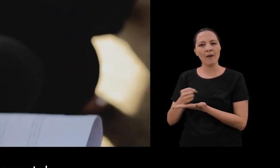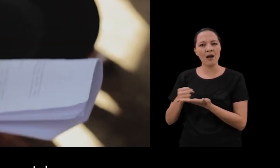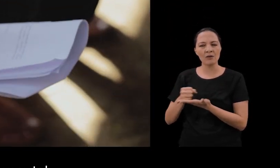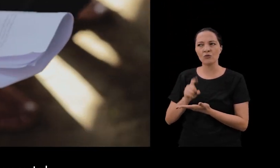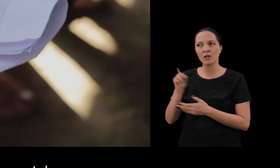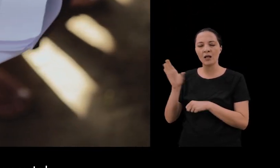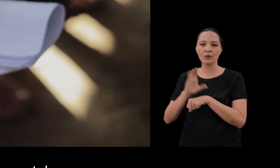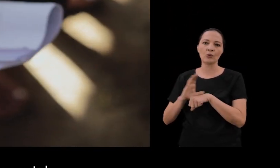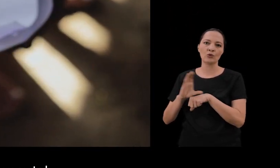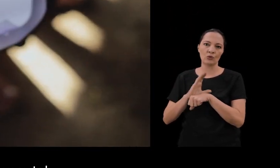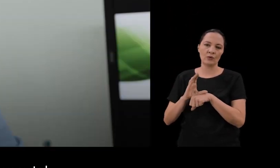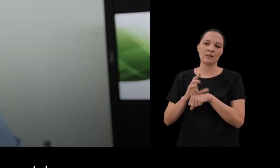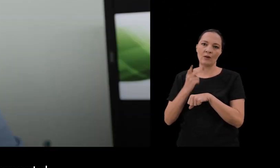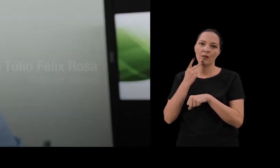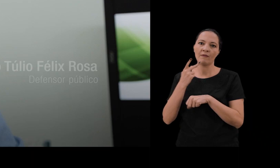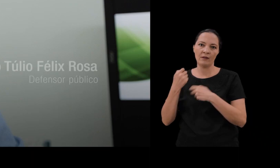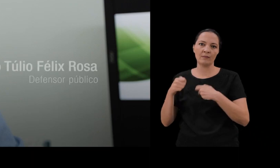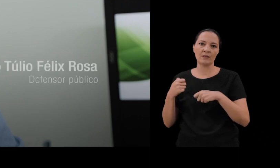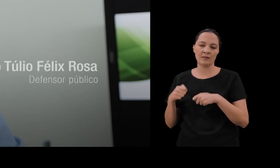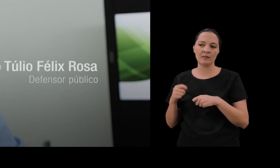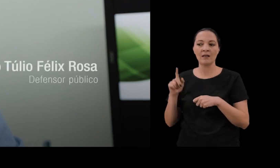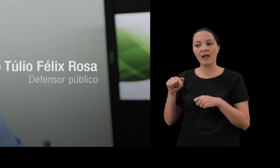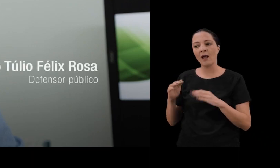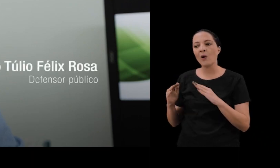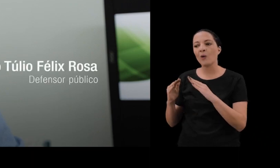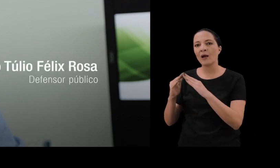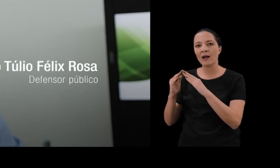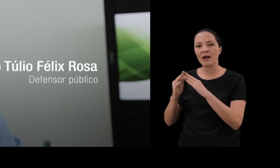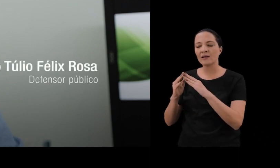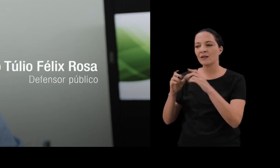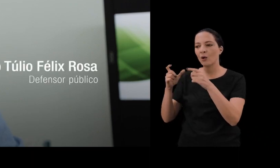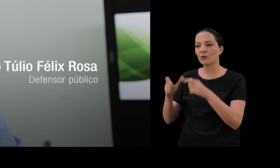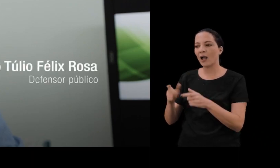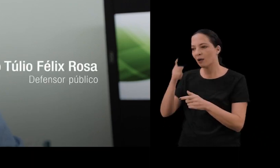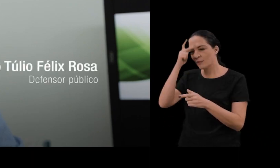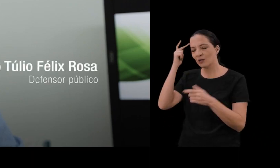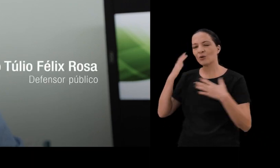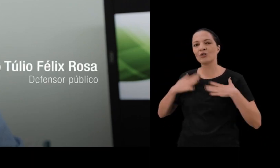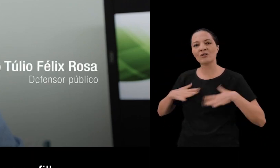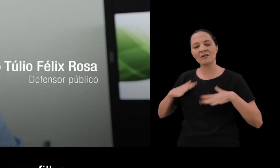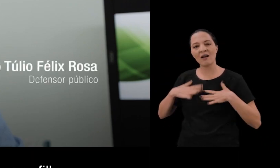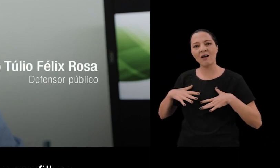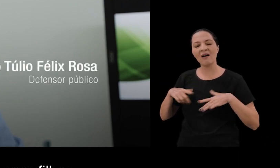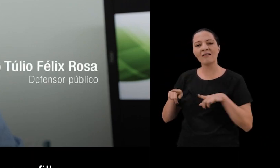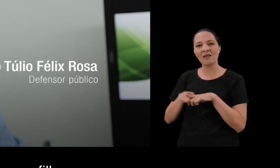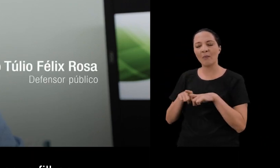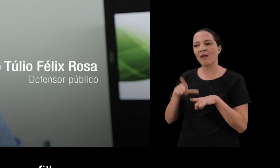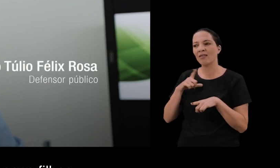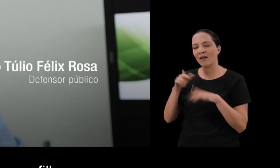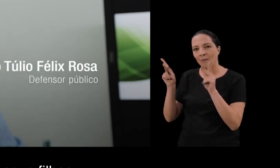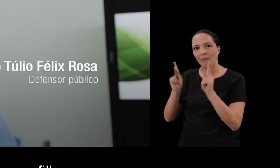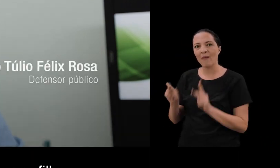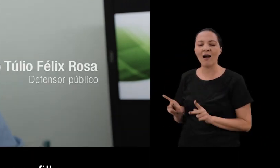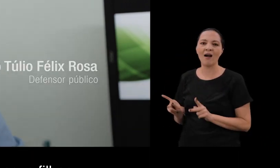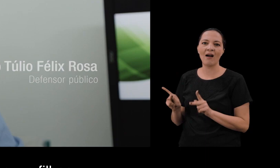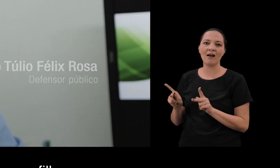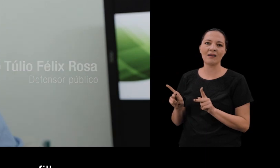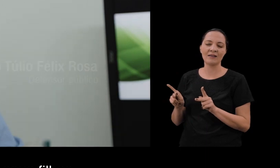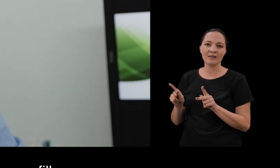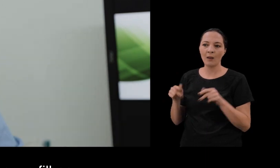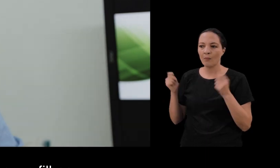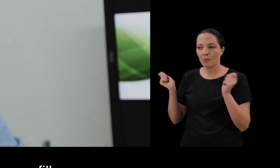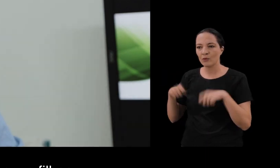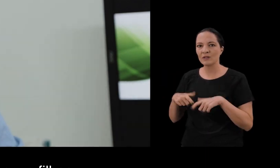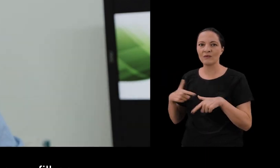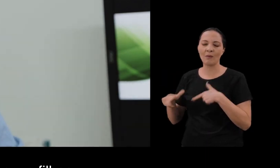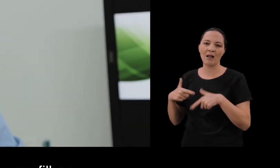previsto constitucionalmente. O lar é onde a pessoa se descansa, onde ela encontra ali a paz para trabalhar, educar os seus filhos.